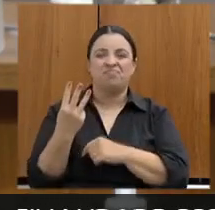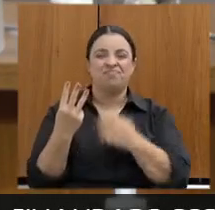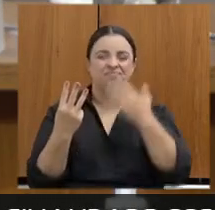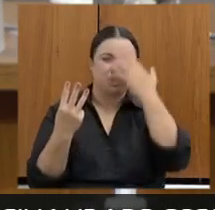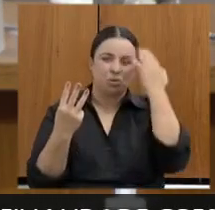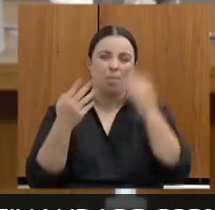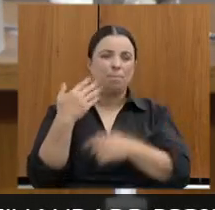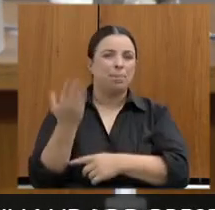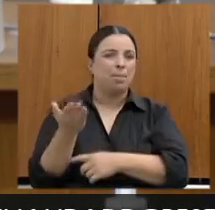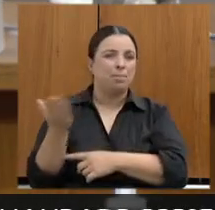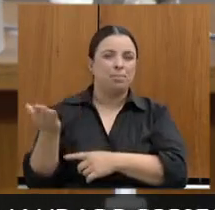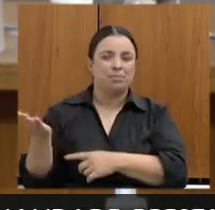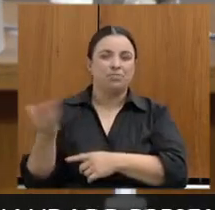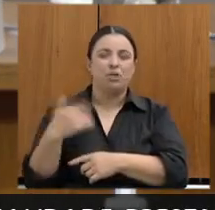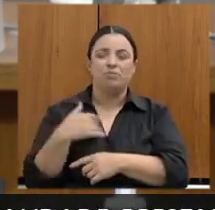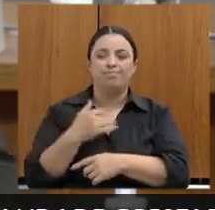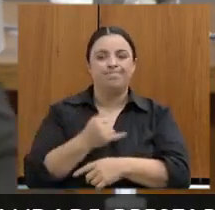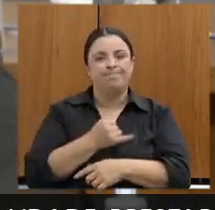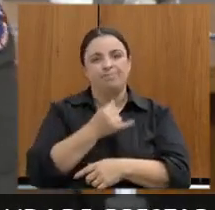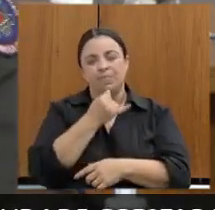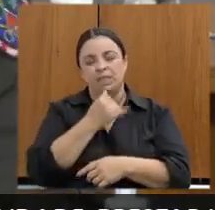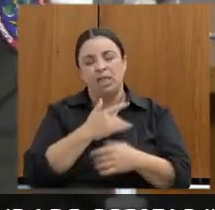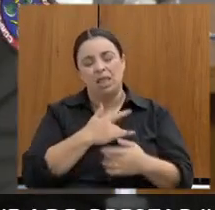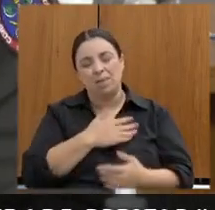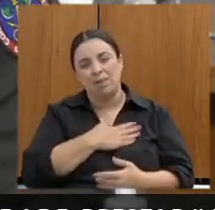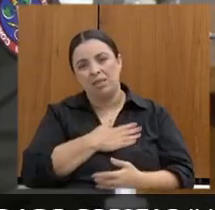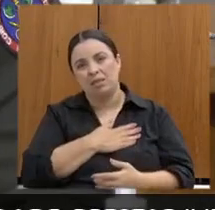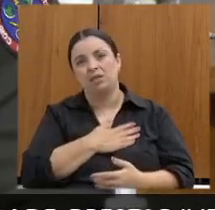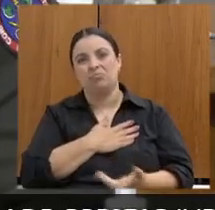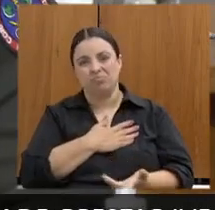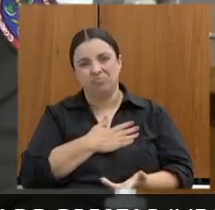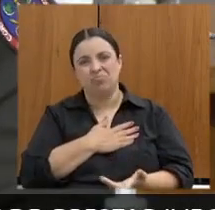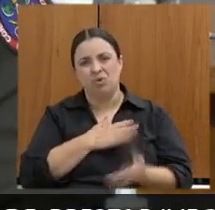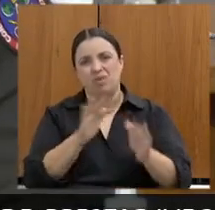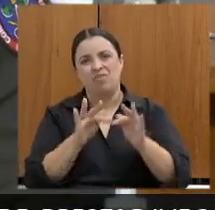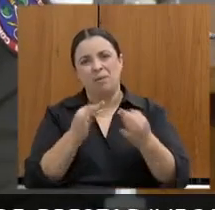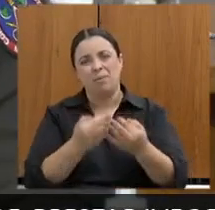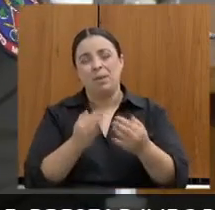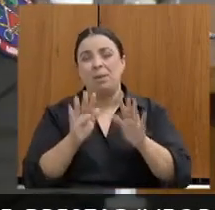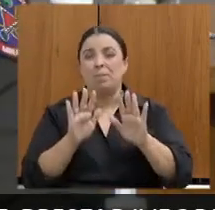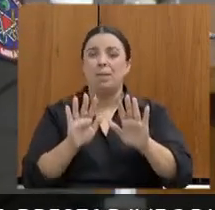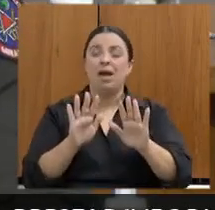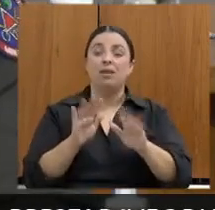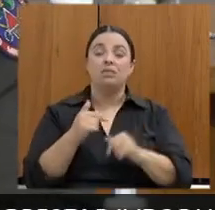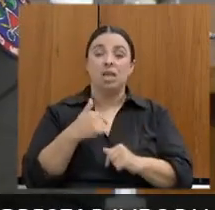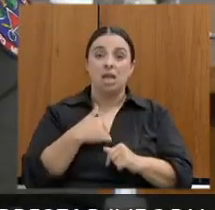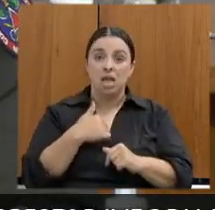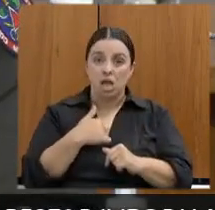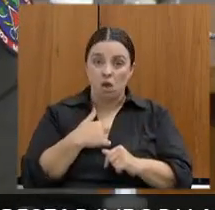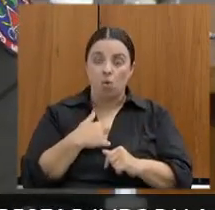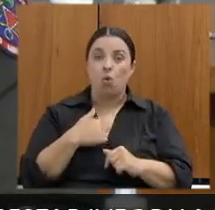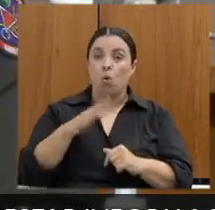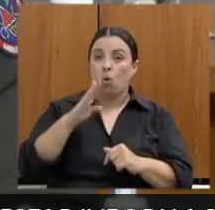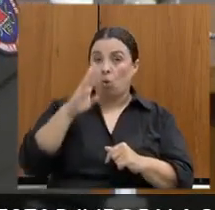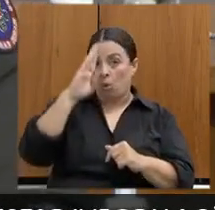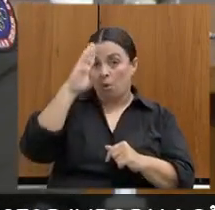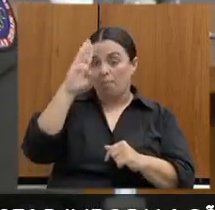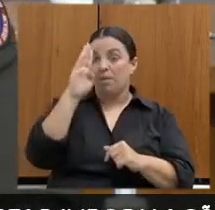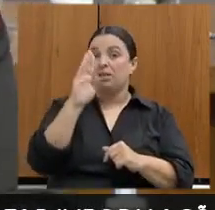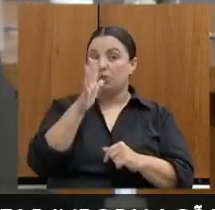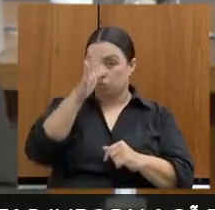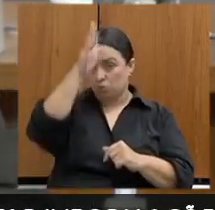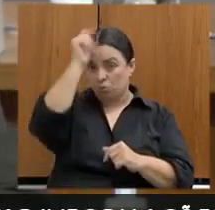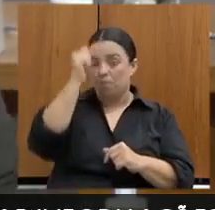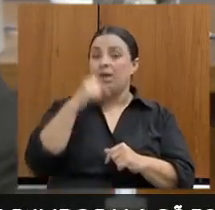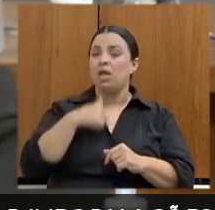lamentamos e nos solidarizamos com os familiares Mas eu preciso o dente da instituição destacar